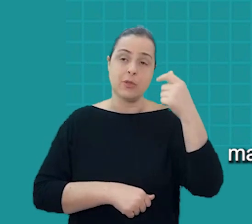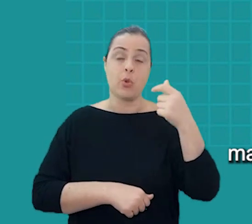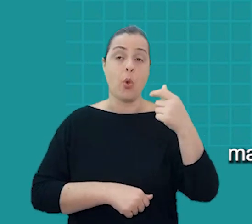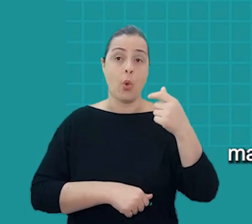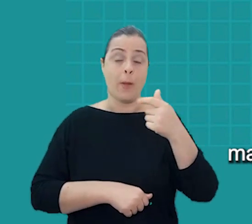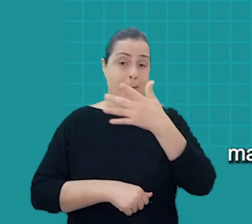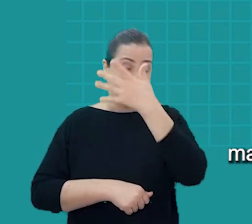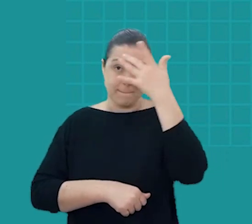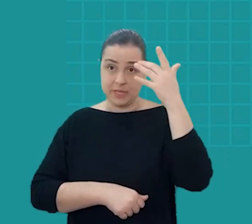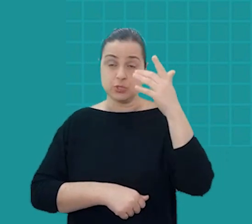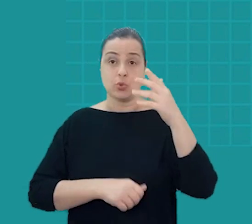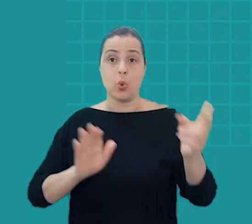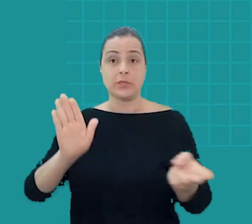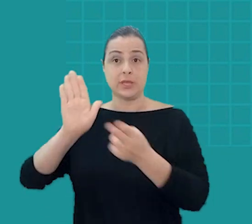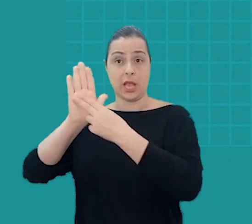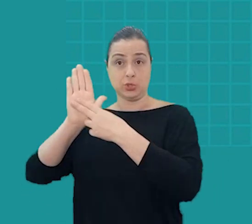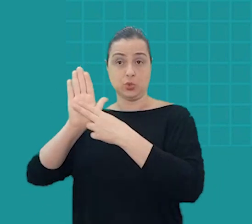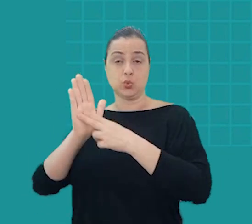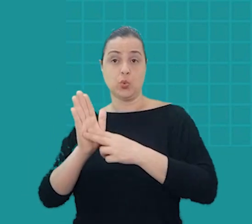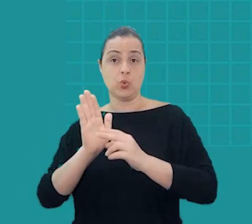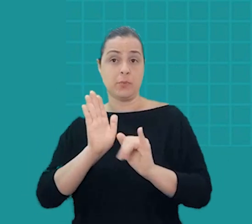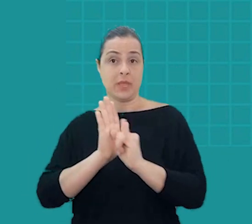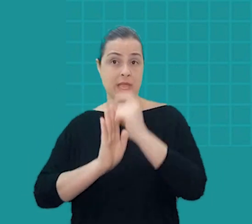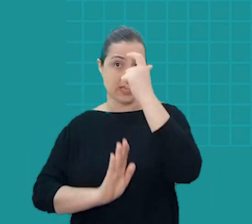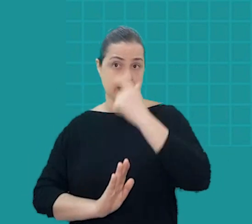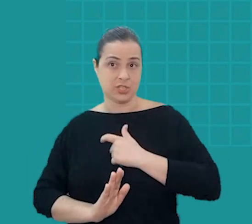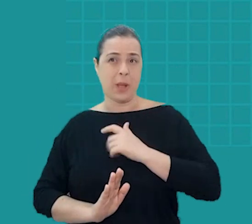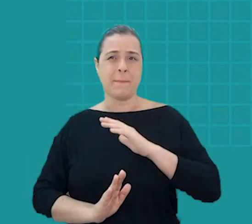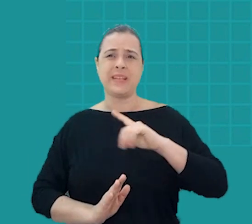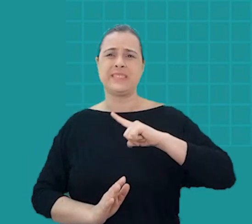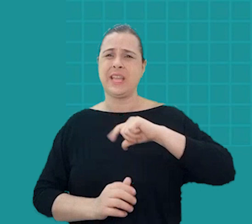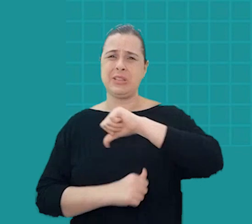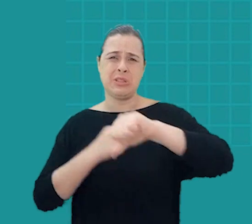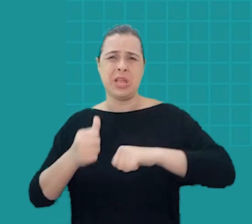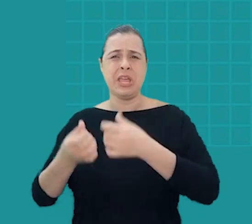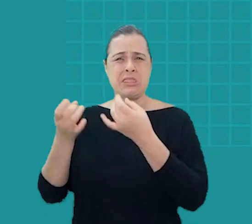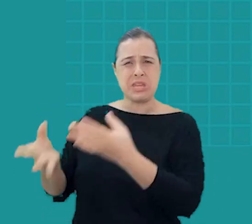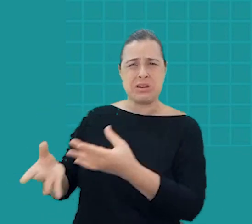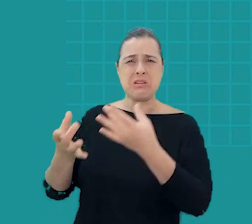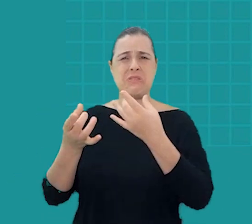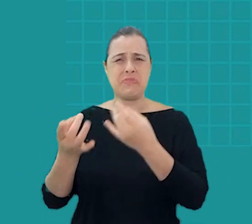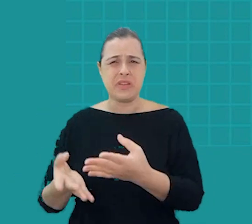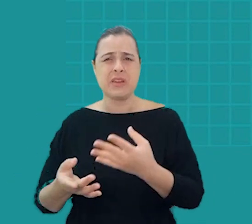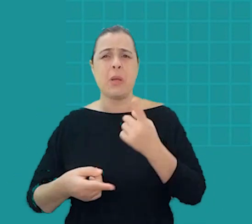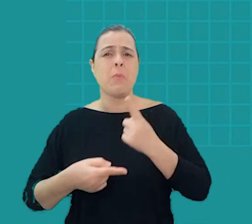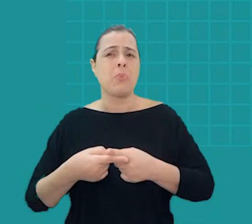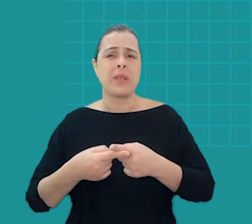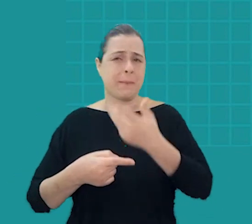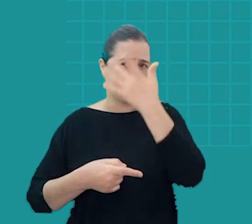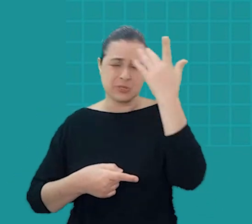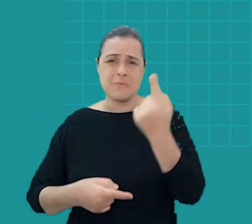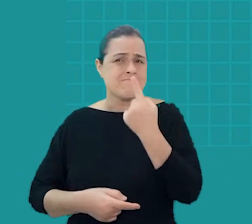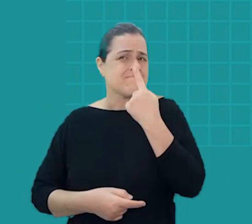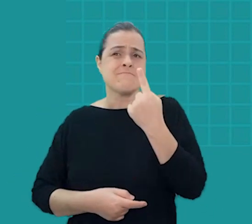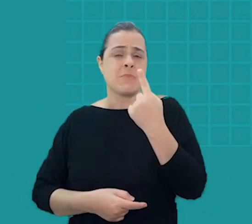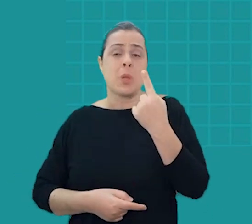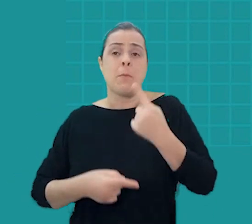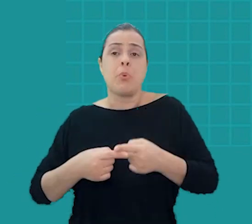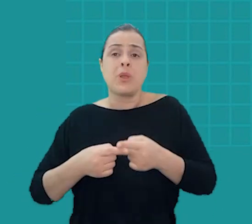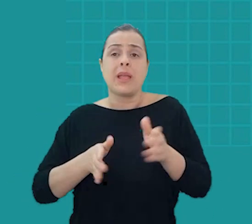para a gente terminar, conta então mais uma ou duas invenções de acessibilidade que hoje a gente usa, e eu acho que é